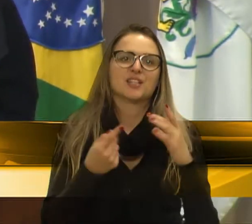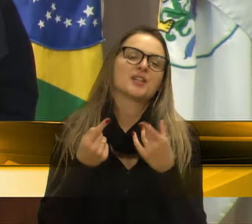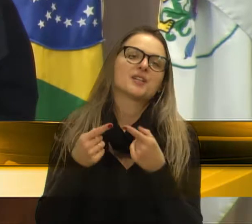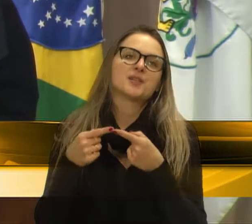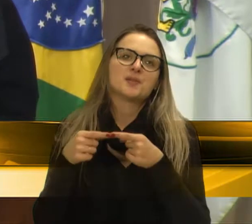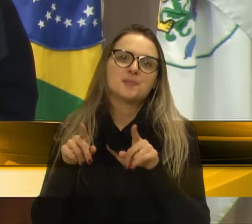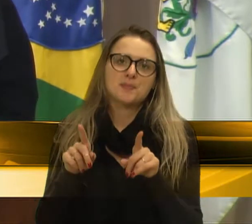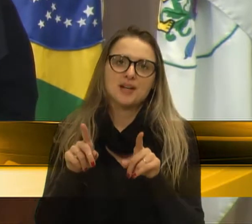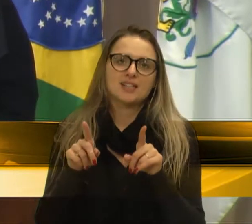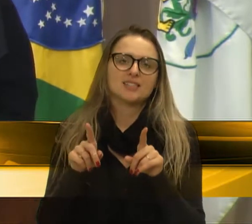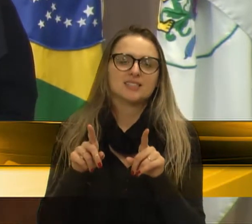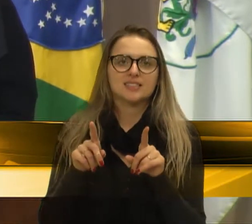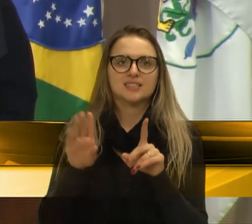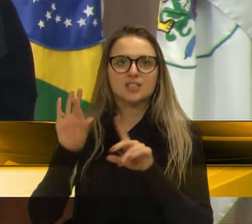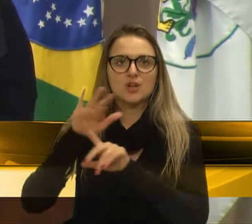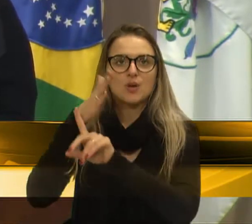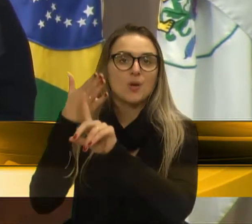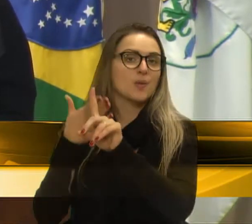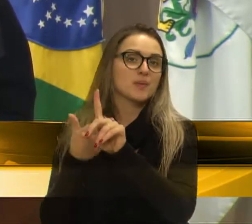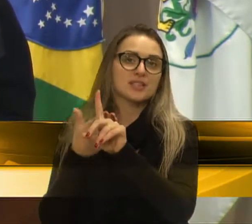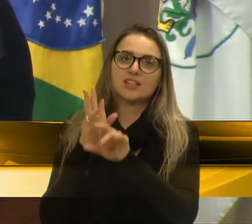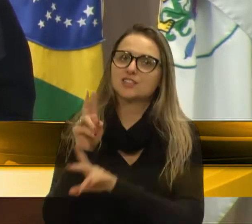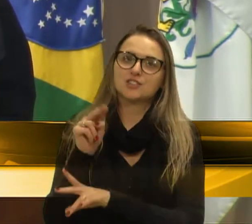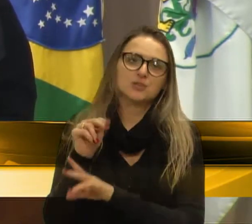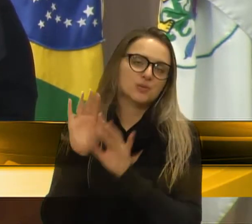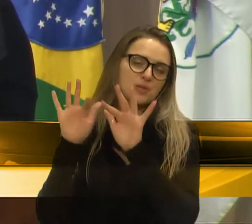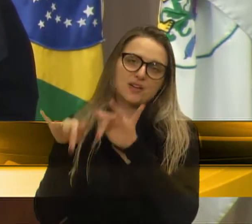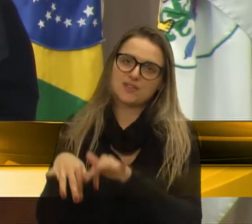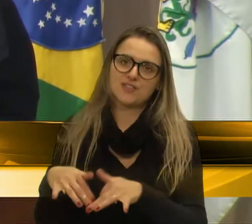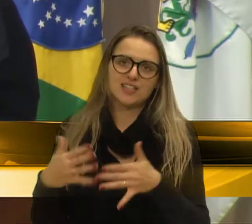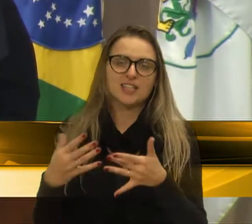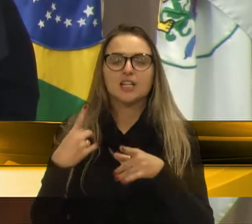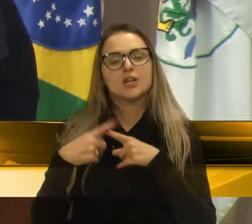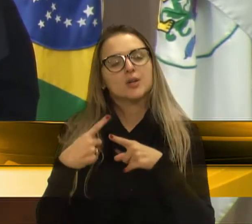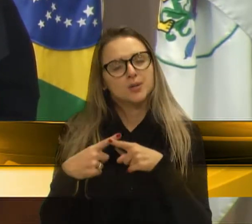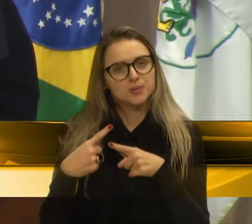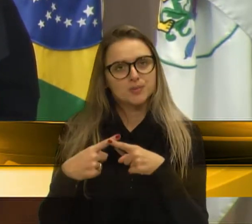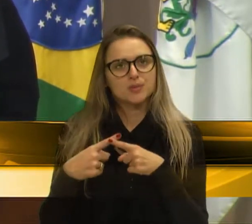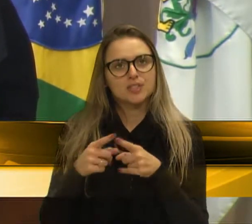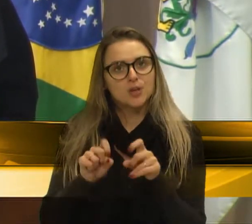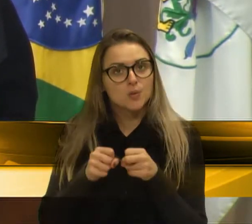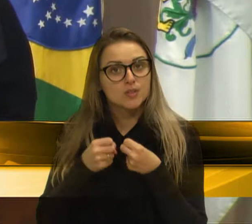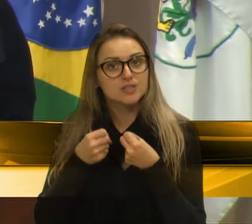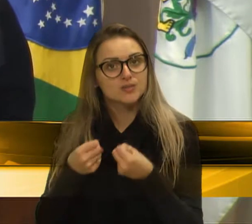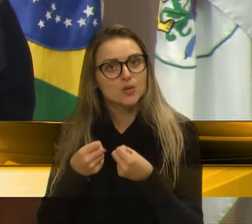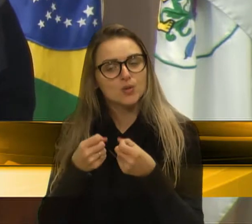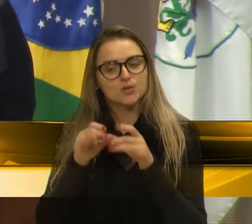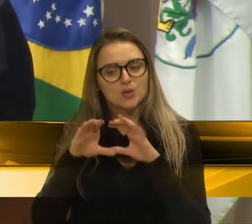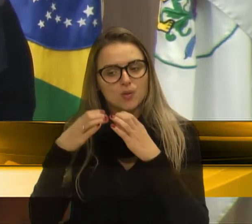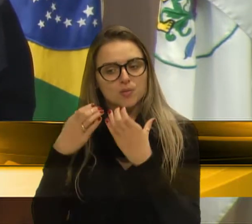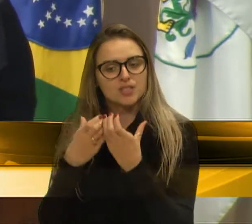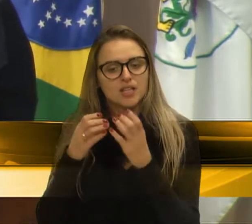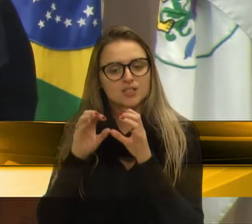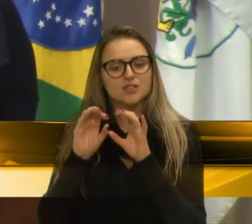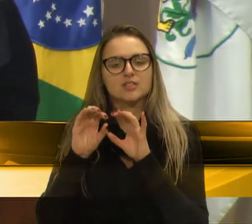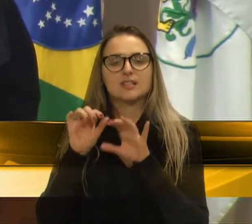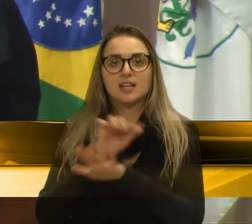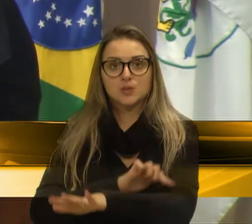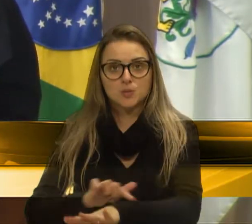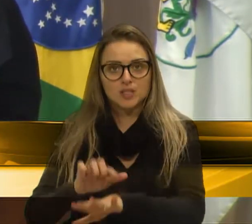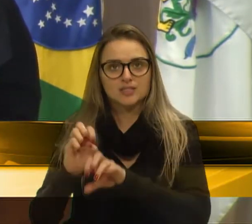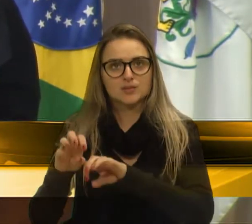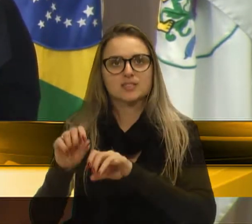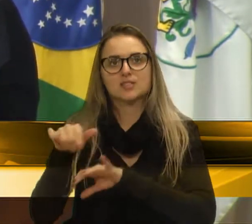acho que as homenagens nunca terminam, porque realmente a dedicação à comunidade, à educação de Caxias é